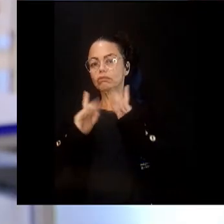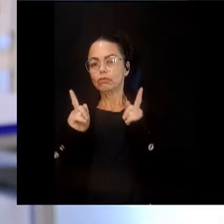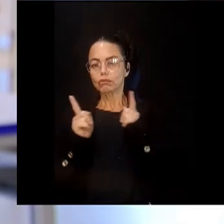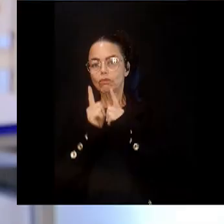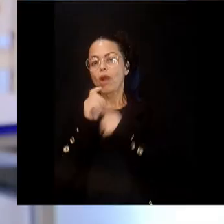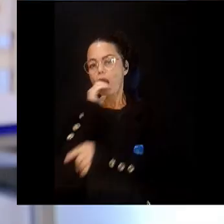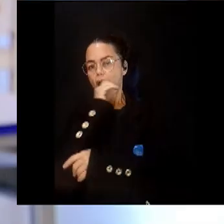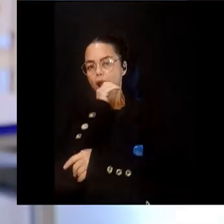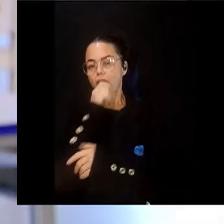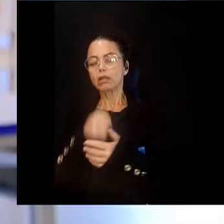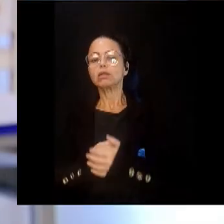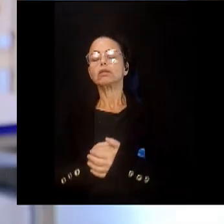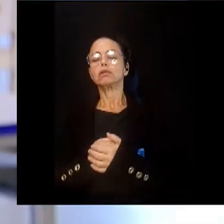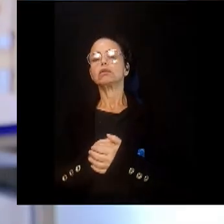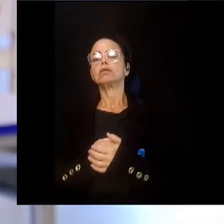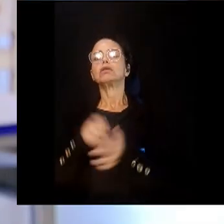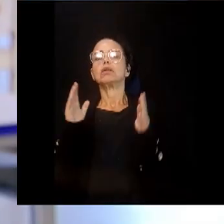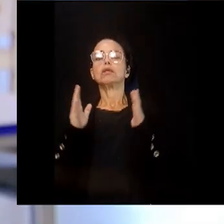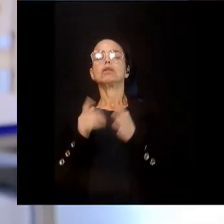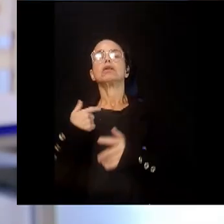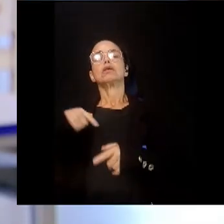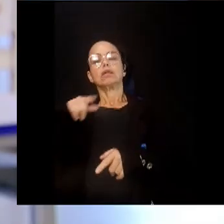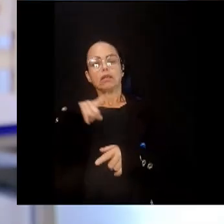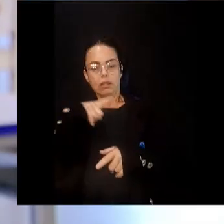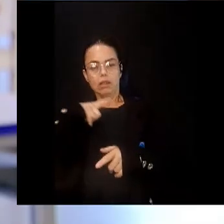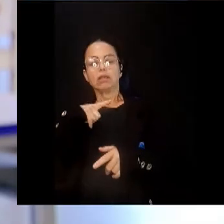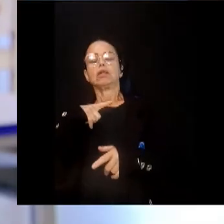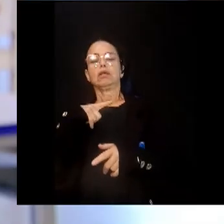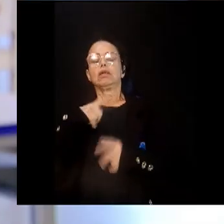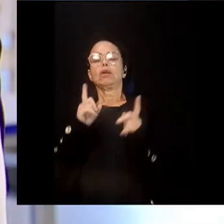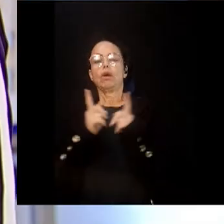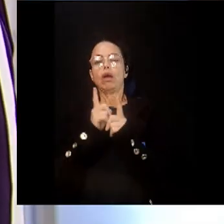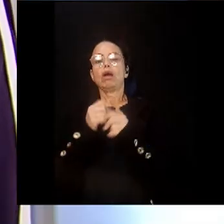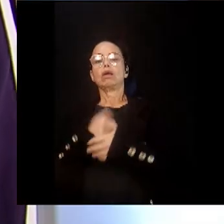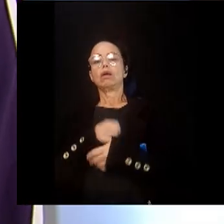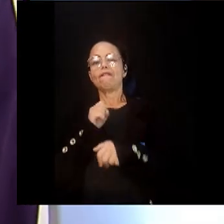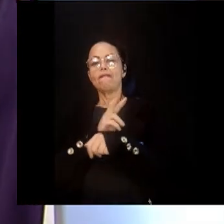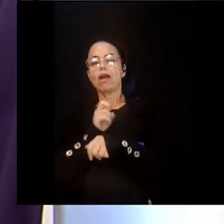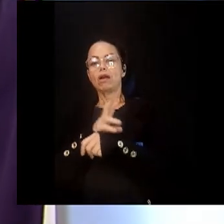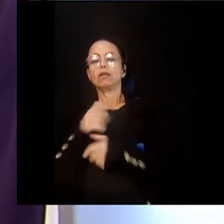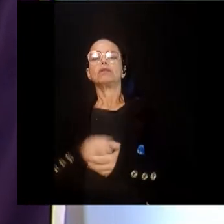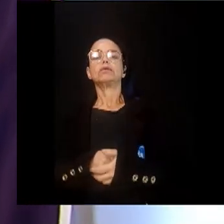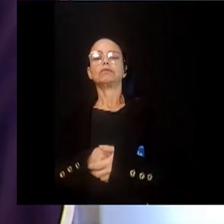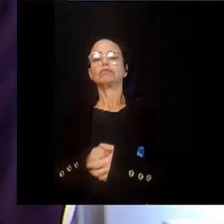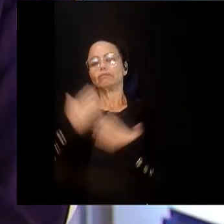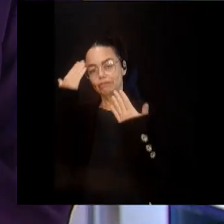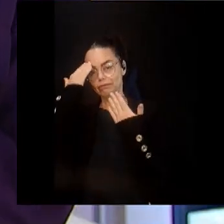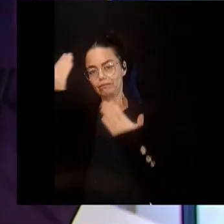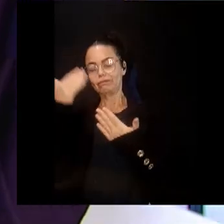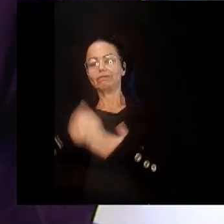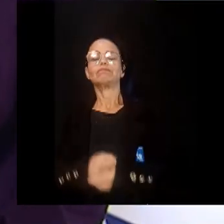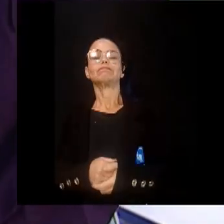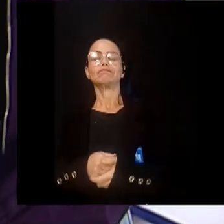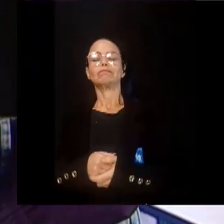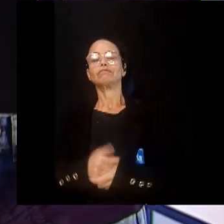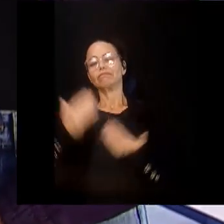período curto de recesso, mas ainda resta essa quantidade de vagas. Tainá, muito obrigada. Obrigada, a gente que